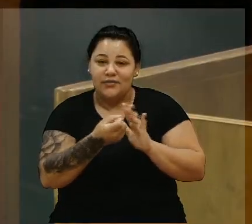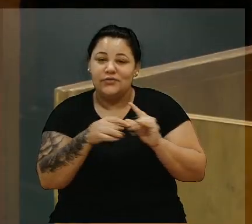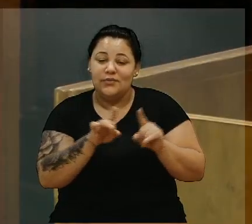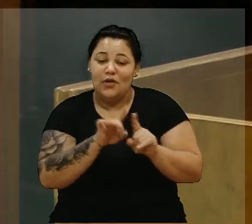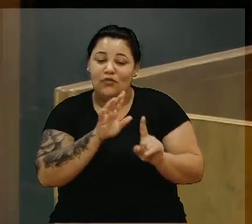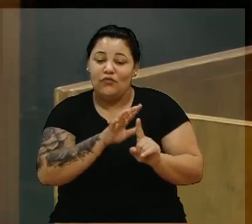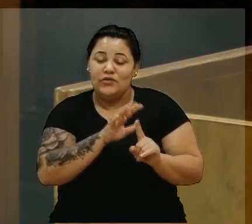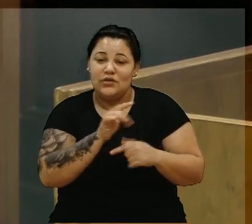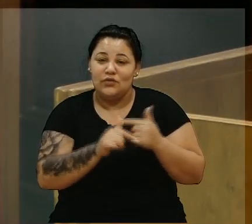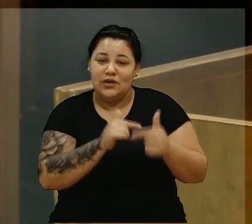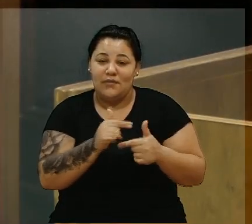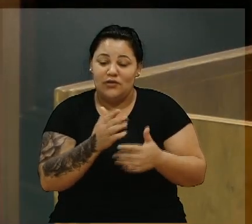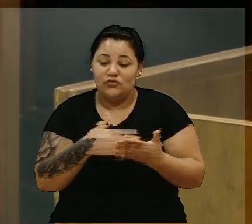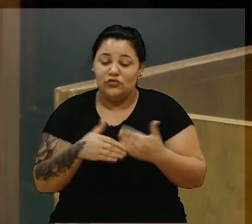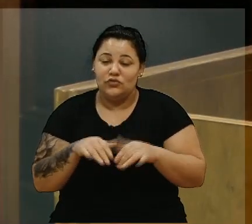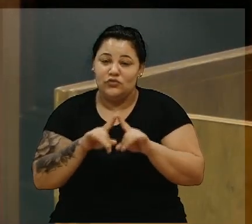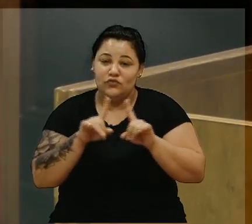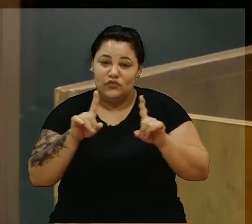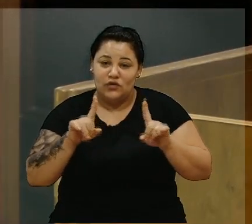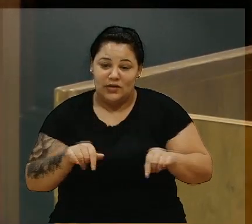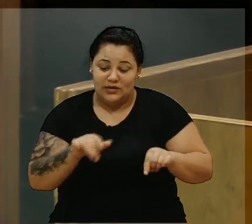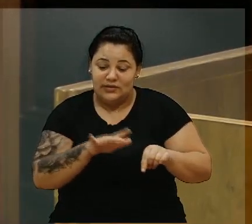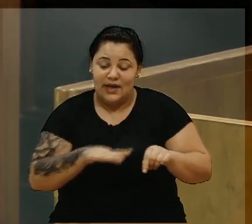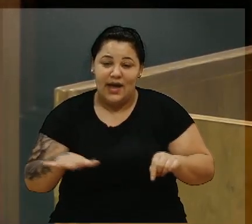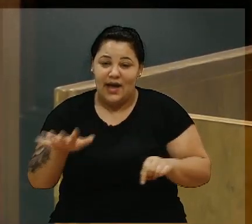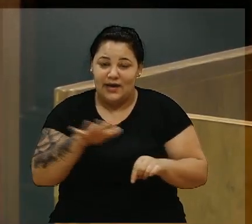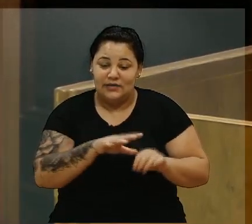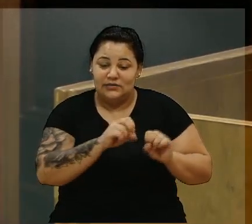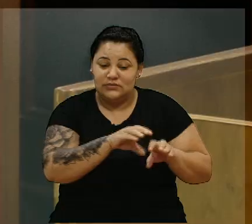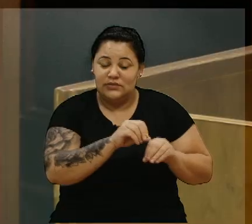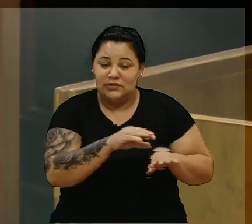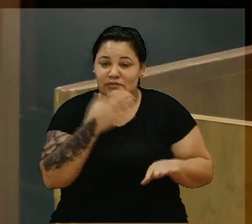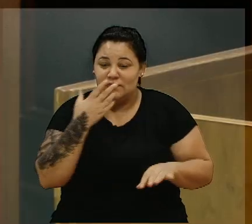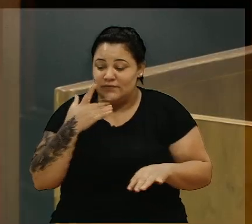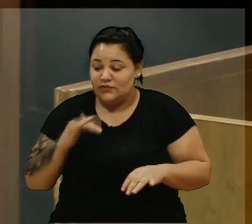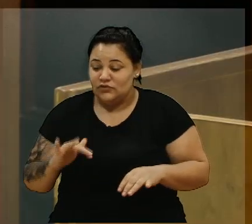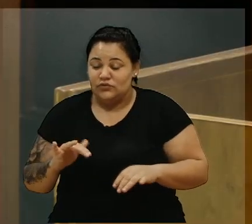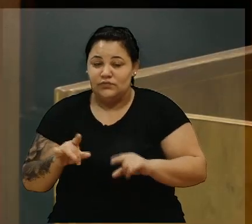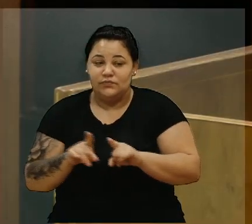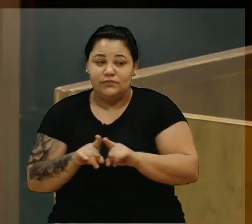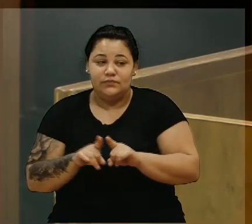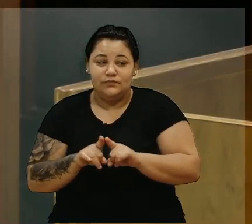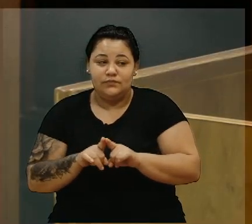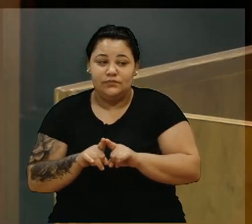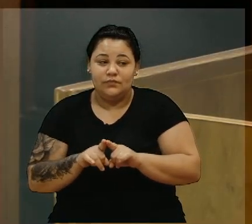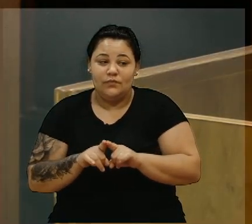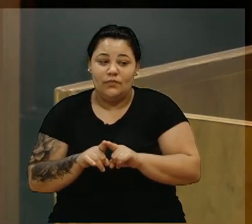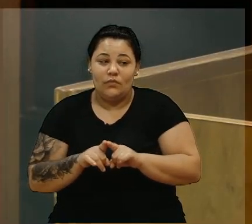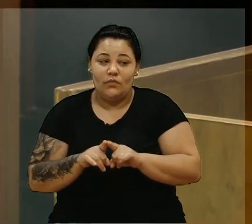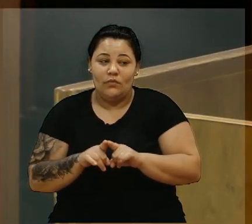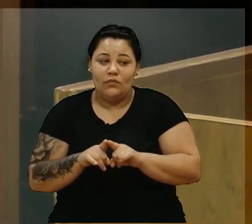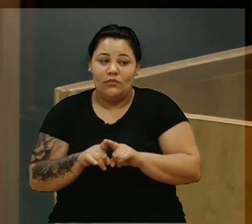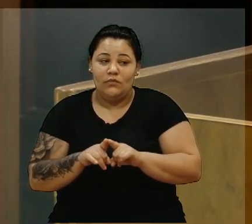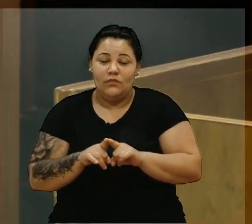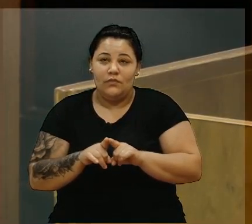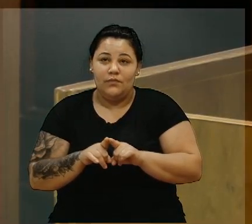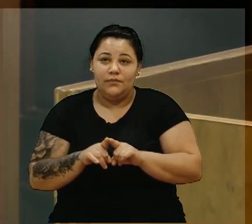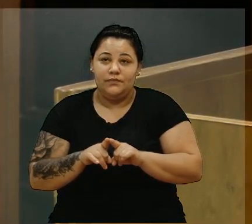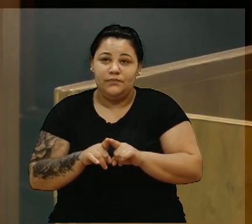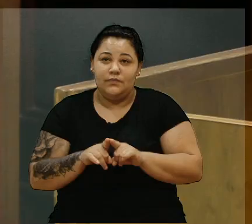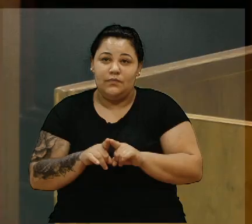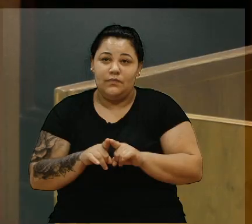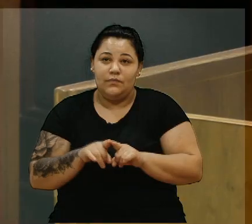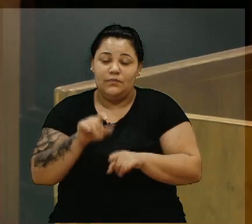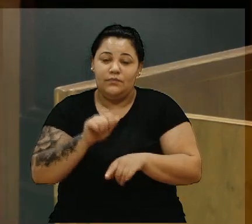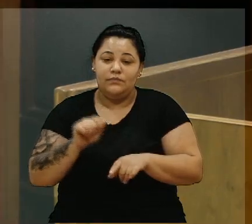trabalho dessas trabalhadoras e trabalhadores, tanto da educação infantil, quanto da gestão compartilhada, tanto quanto da